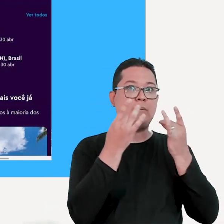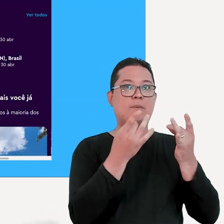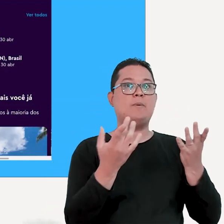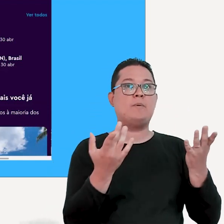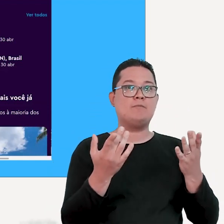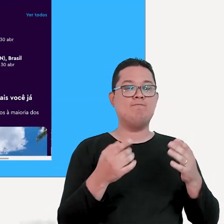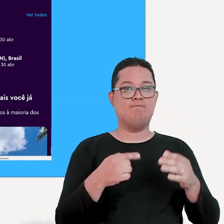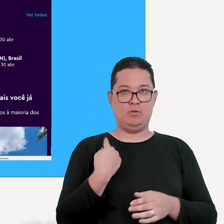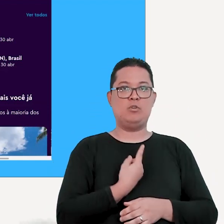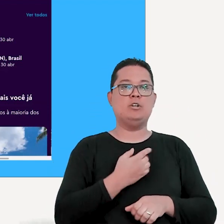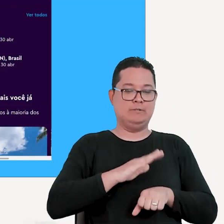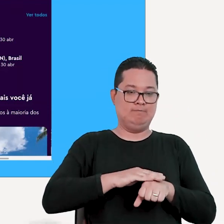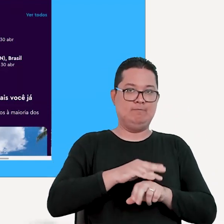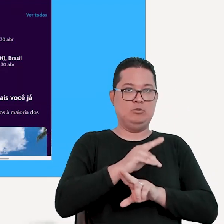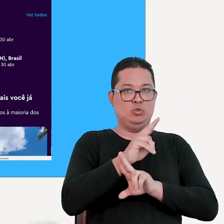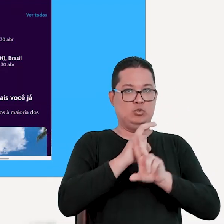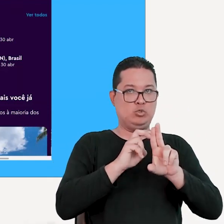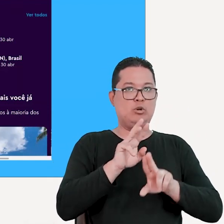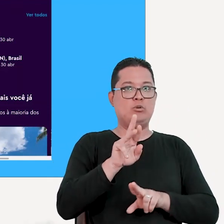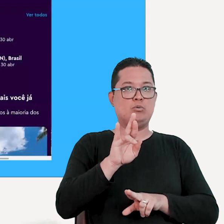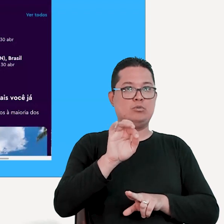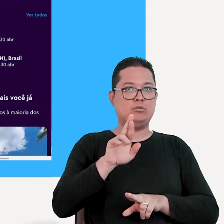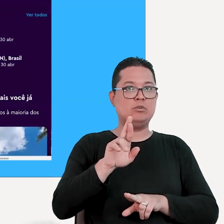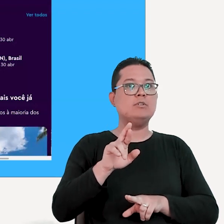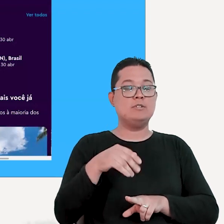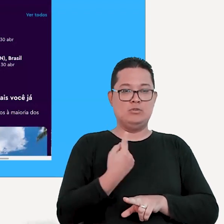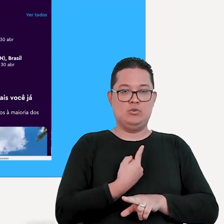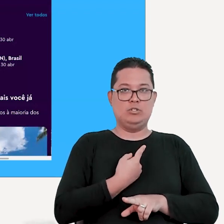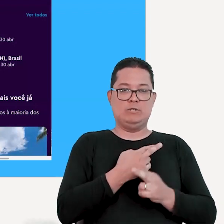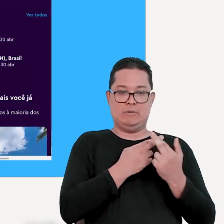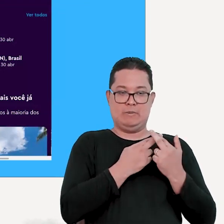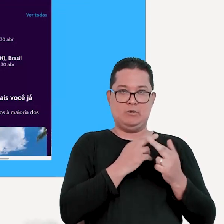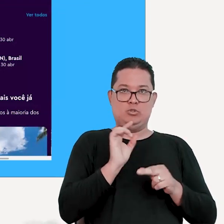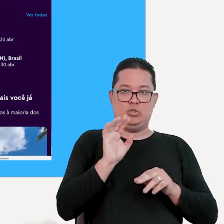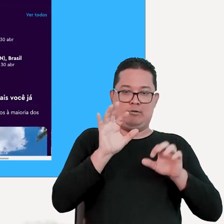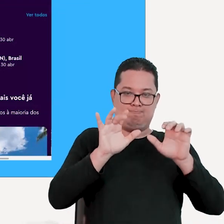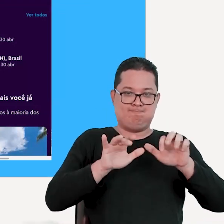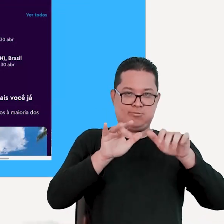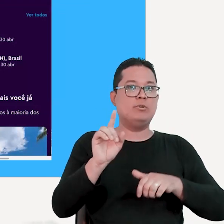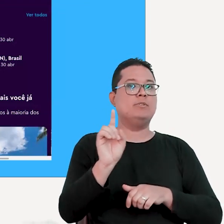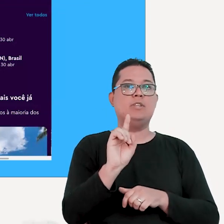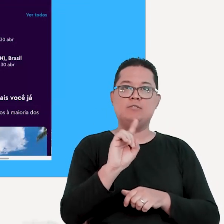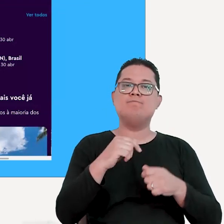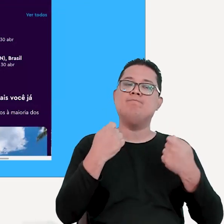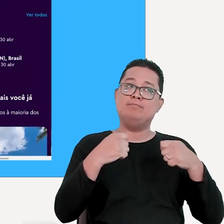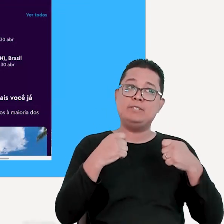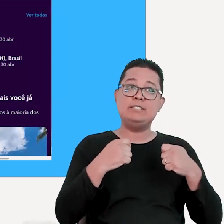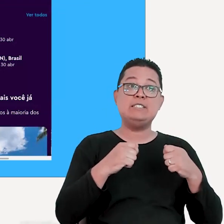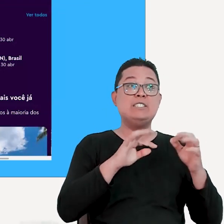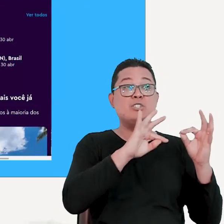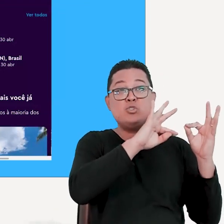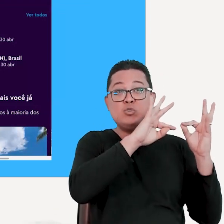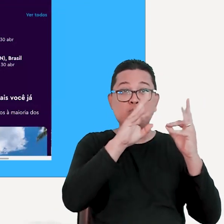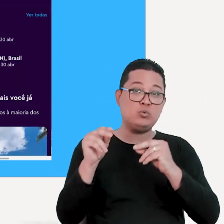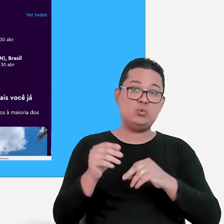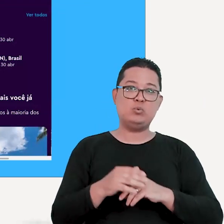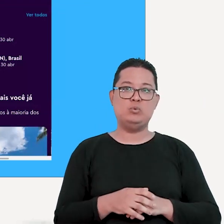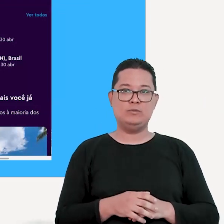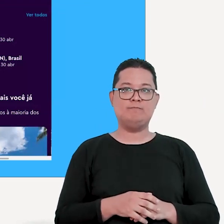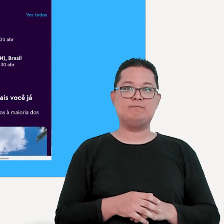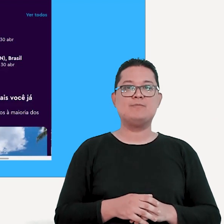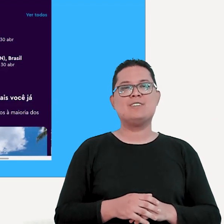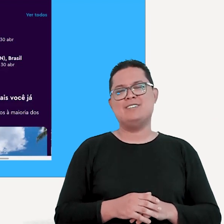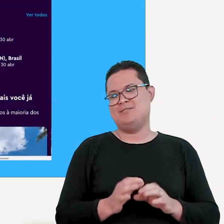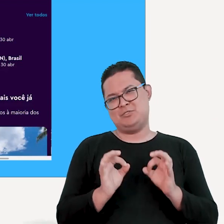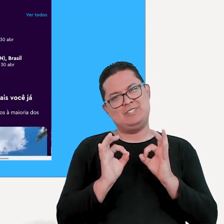todo. Provavelmente, a pessoa que fez esses 3 botões foi o designer, porque eu, por